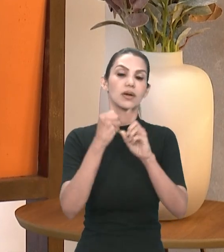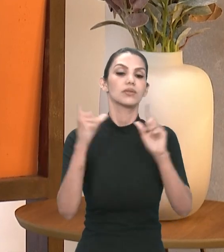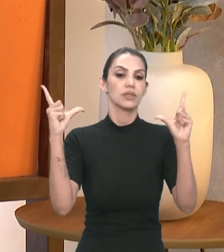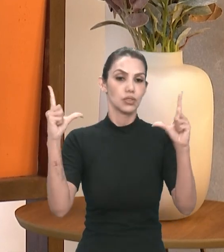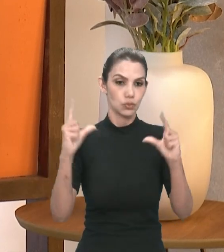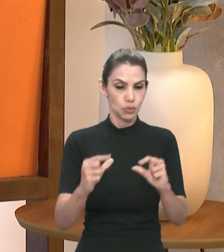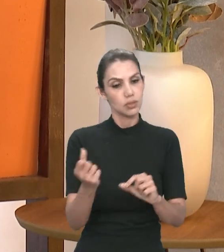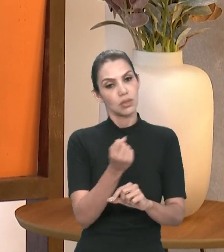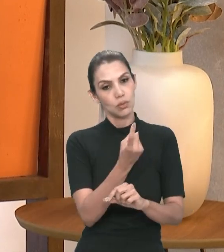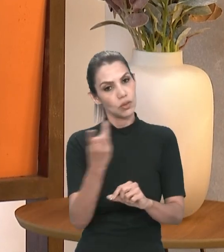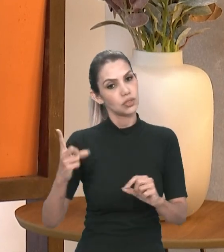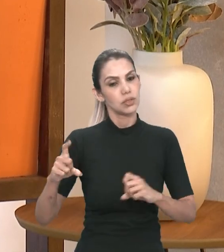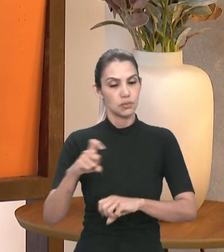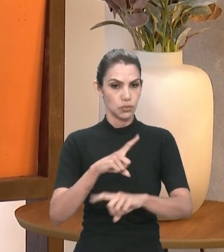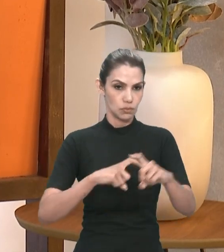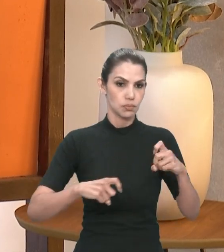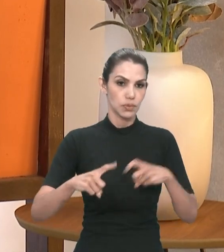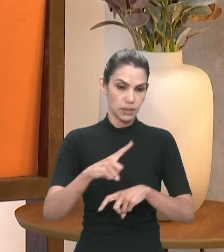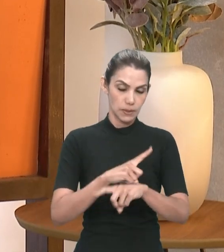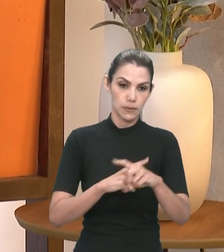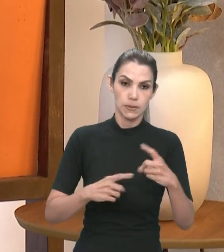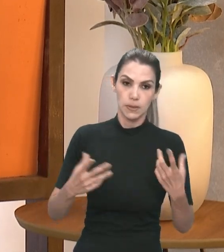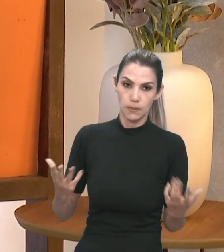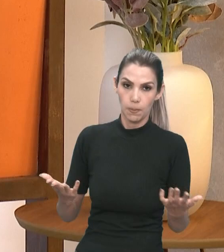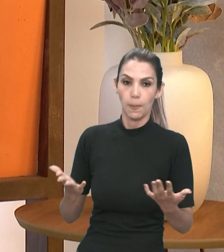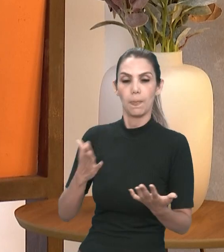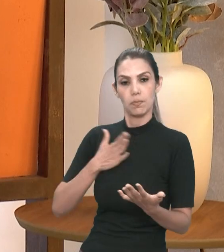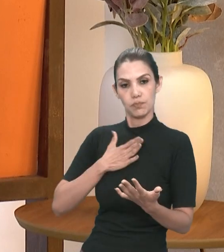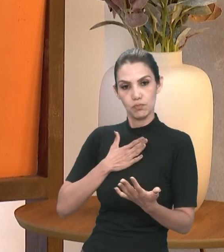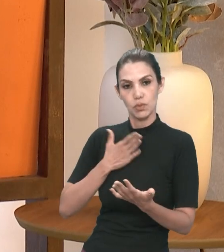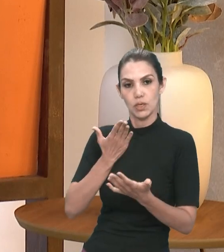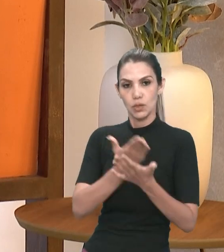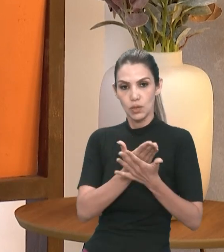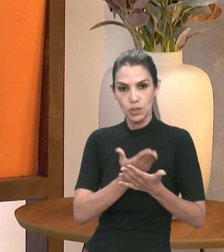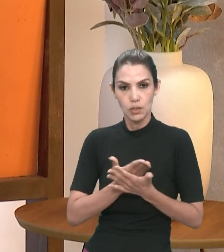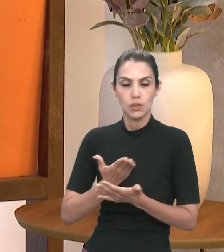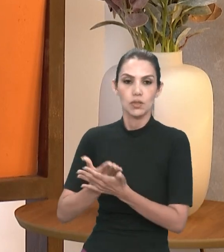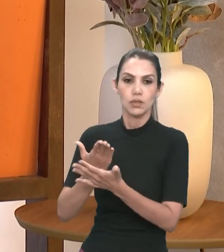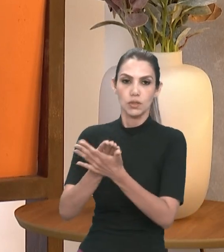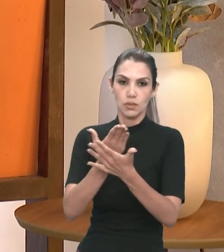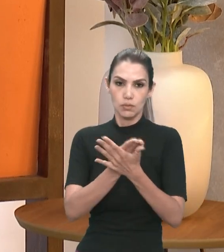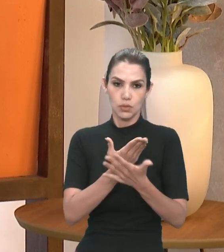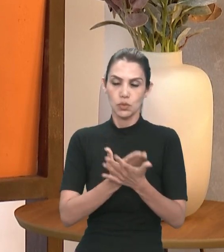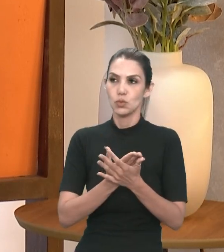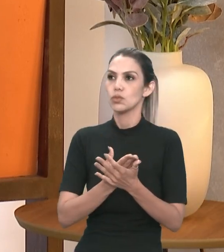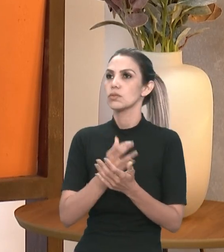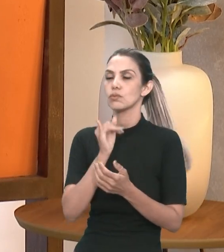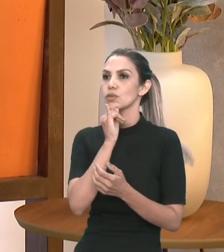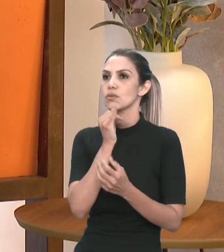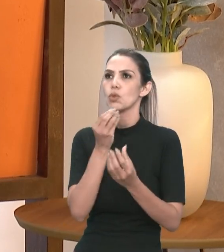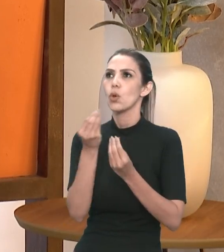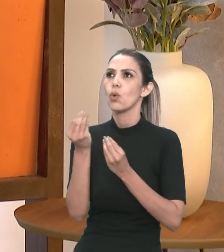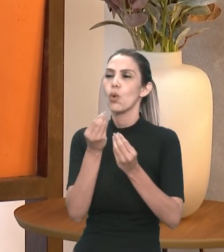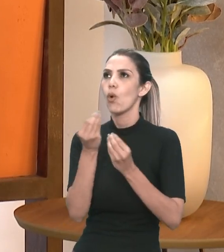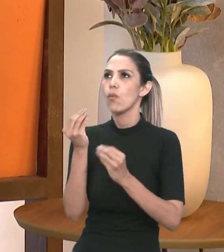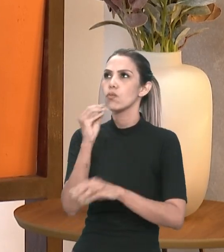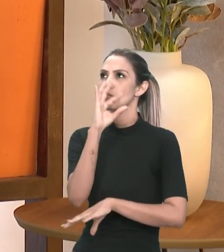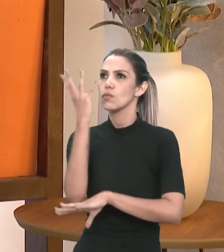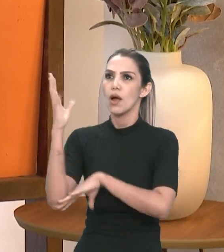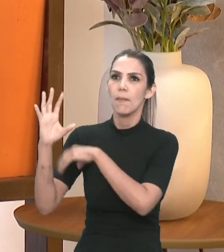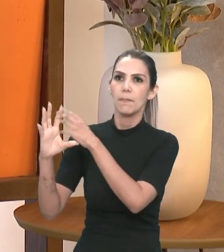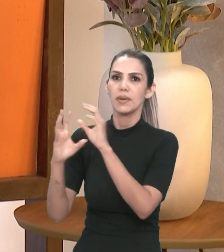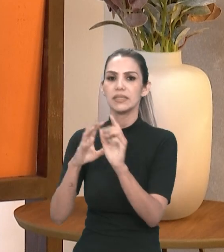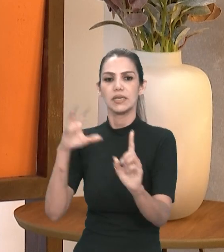nosso trabalho um resultado pelo qual que a paisagem afeta os roedores, só que não afeta